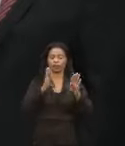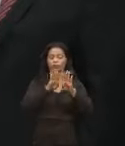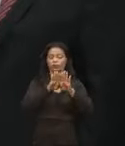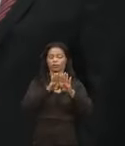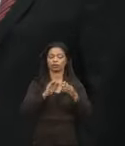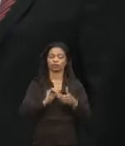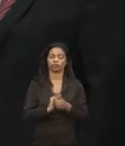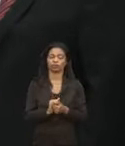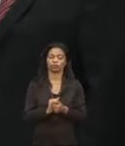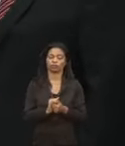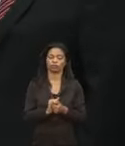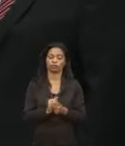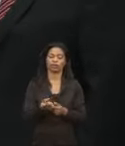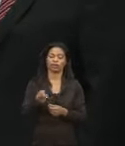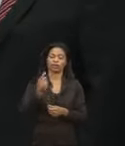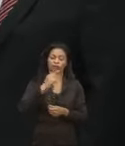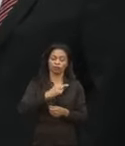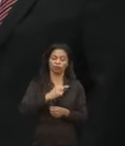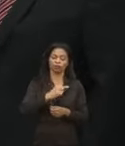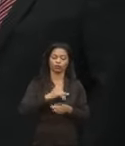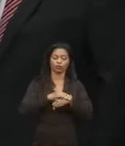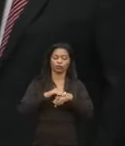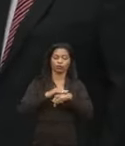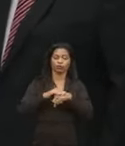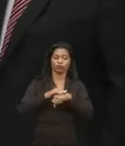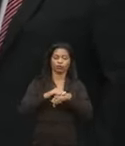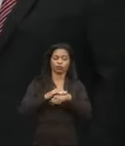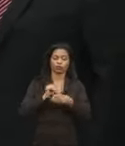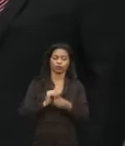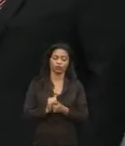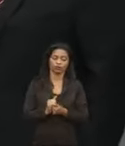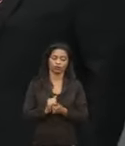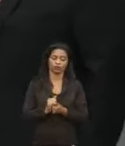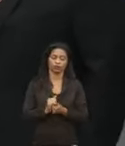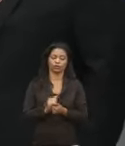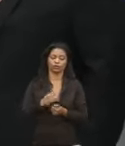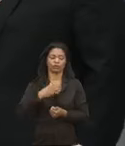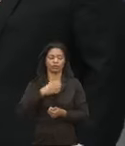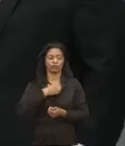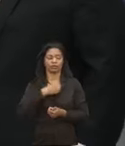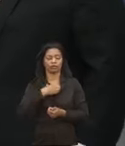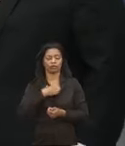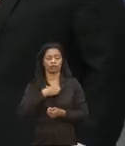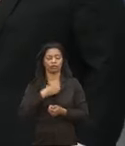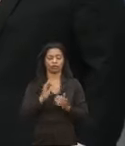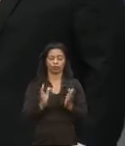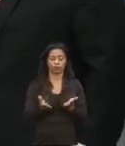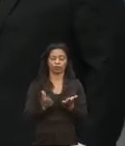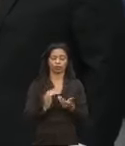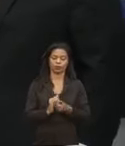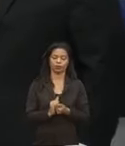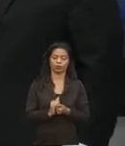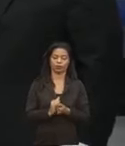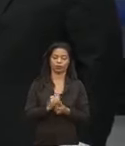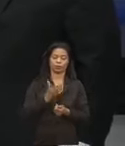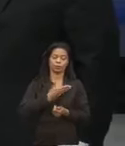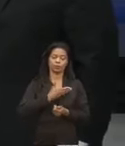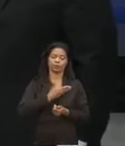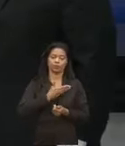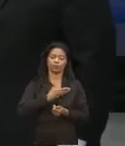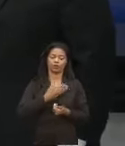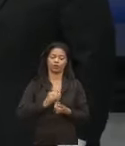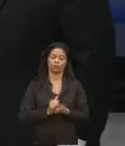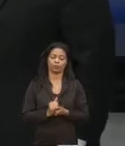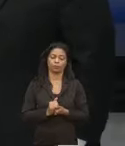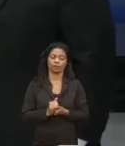voltou e conversou com o colega que estava sem destino naquele momento. O colega me chama no rádio, que eu sou o líder da